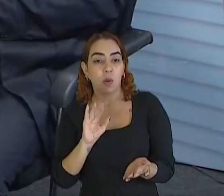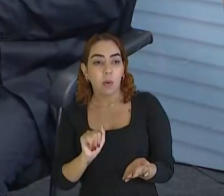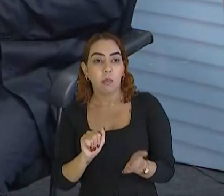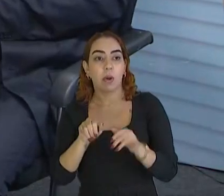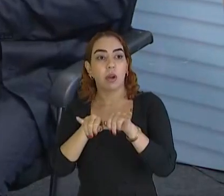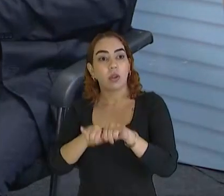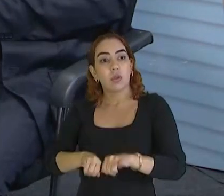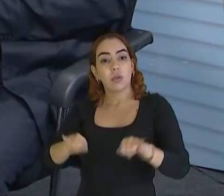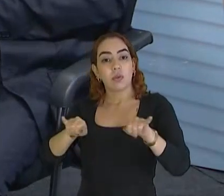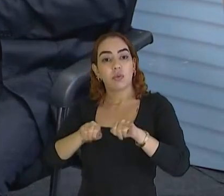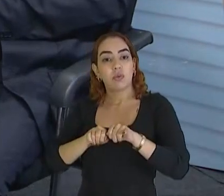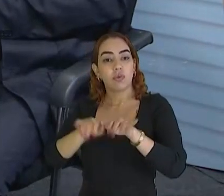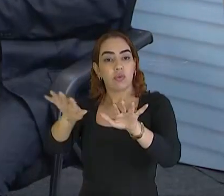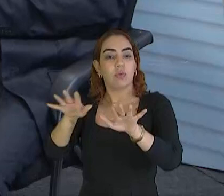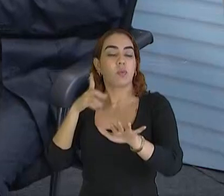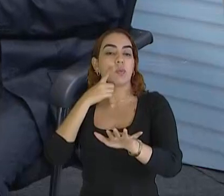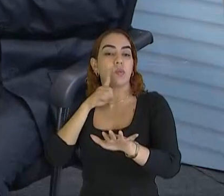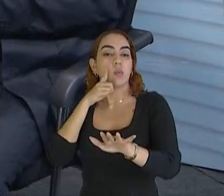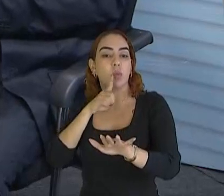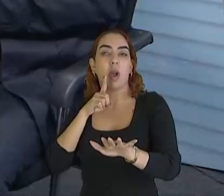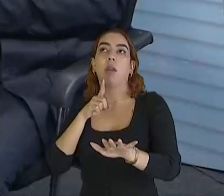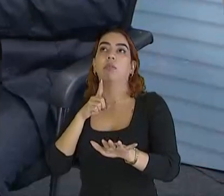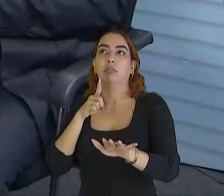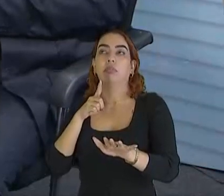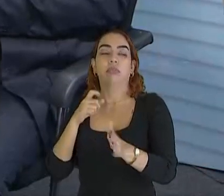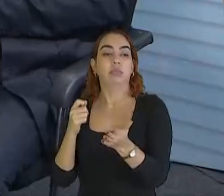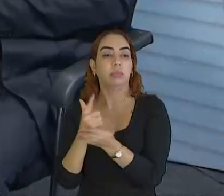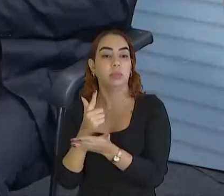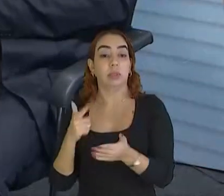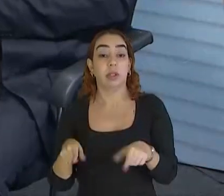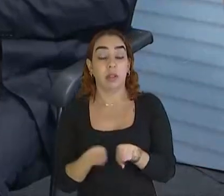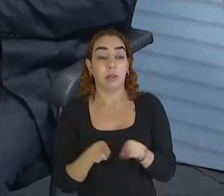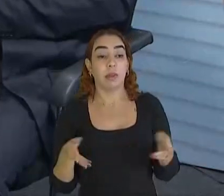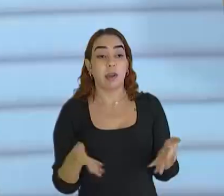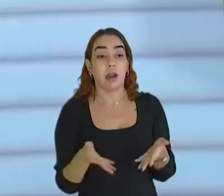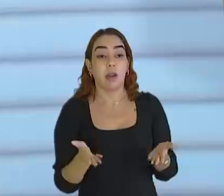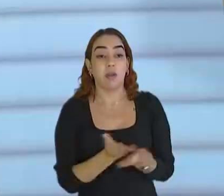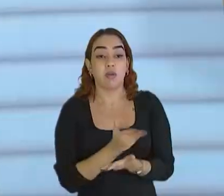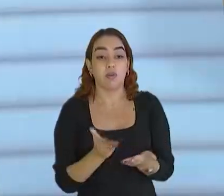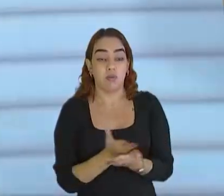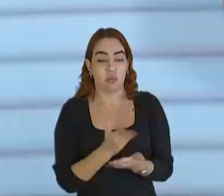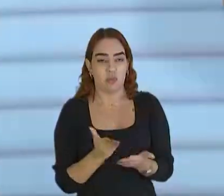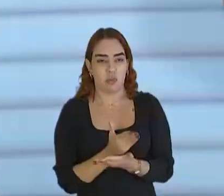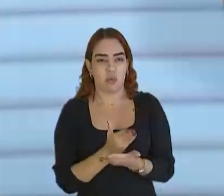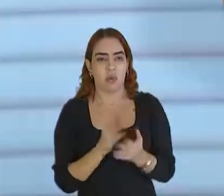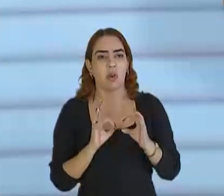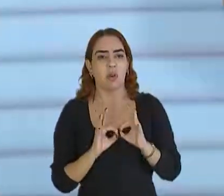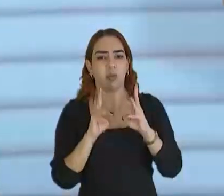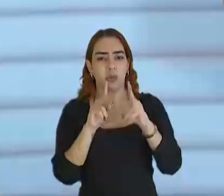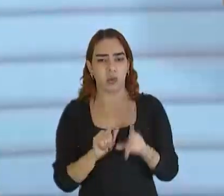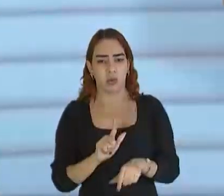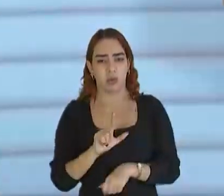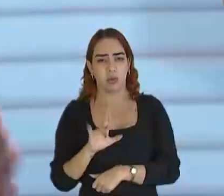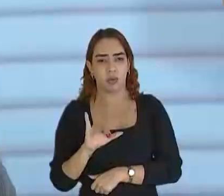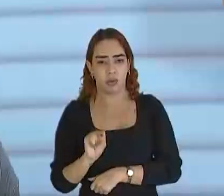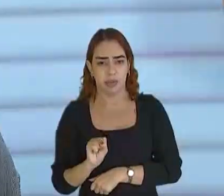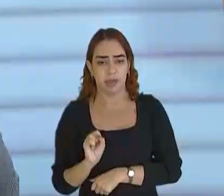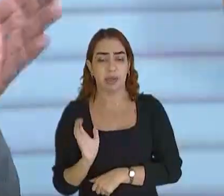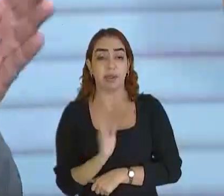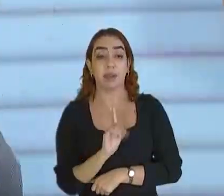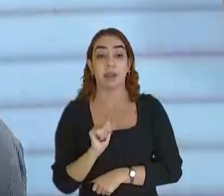O Bruxo do Cosme Velho. O Bruxo do Cosme Velho. Não, eu estou lendo agora, todos os escritos do Luiz Gama, né, são escritos